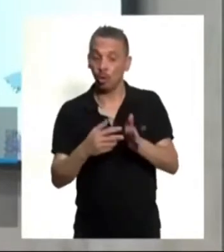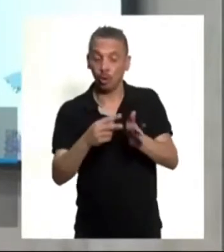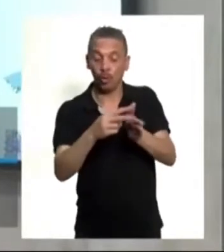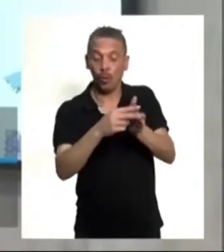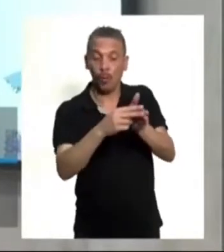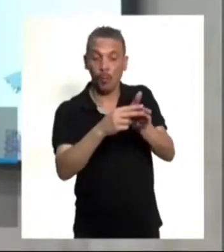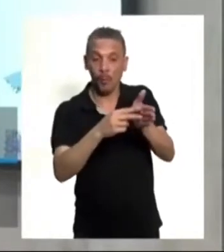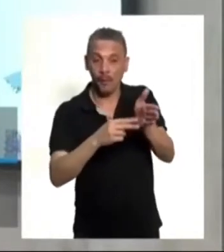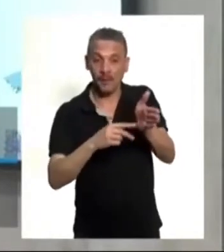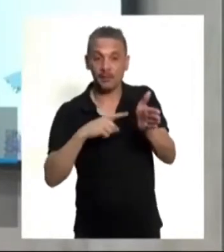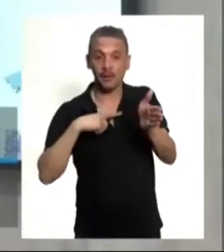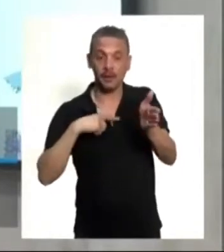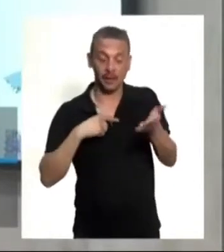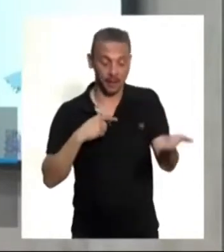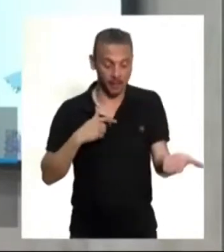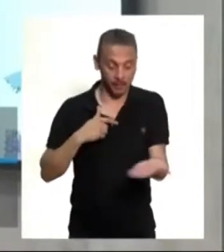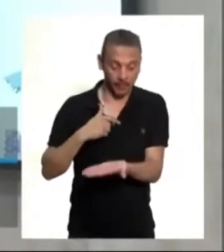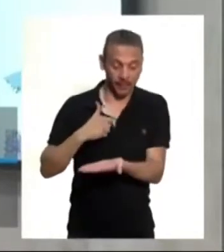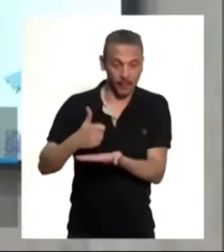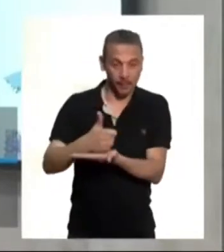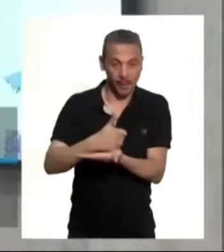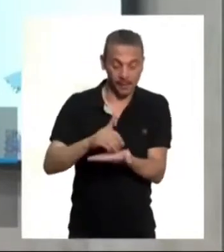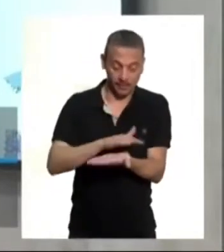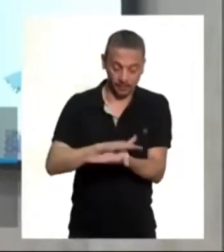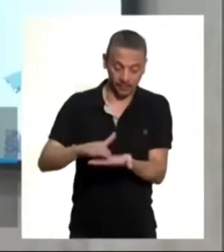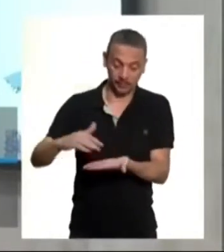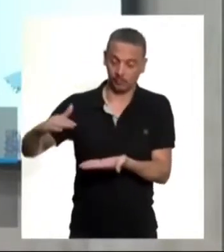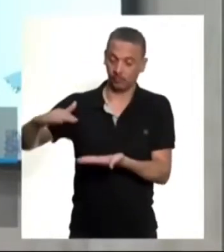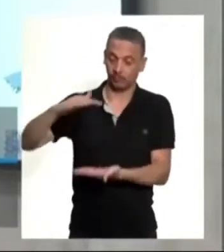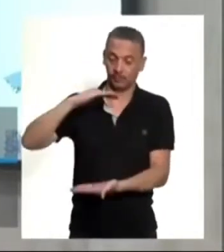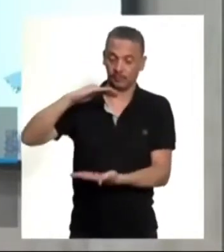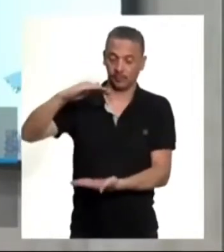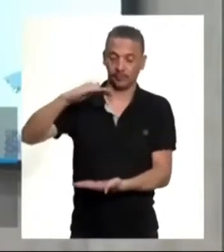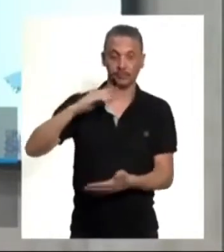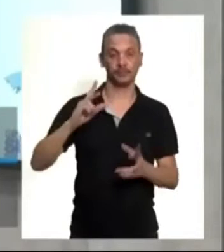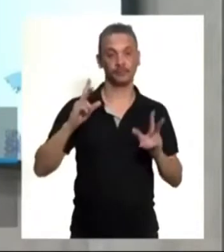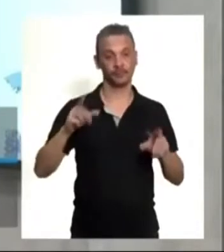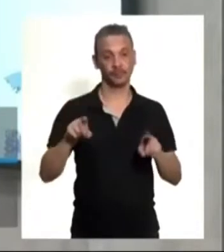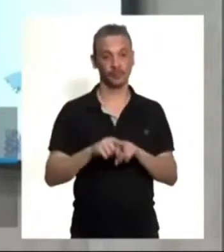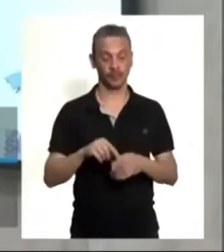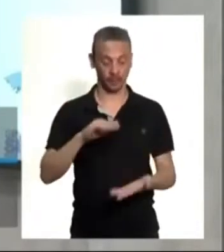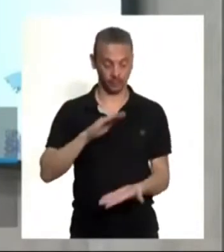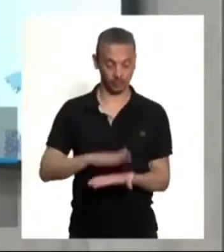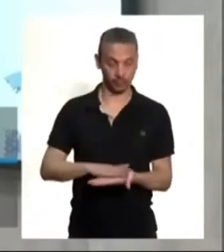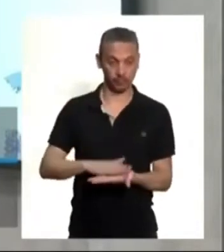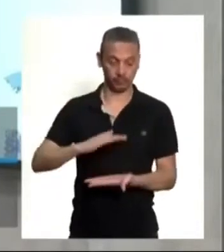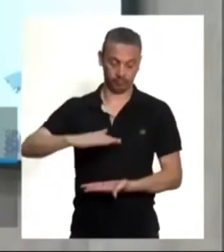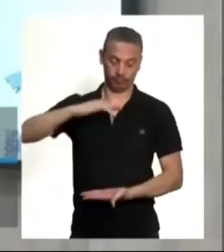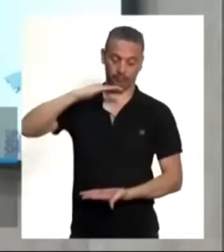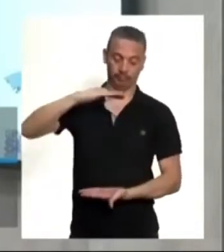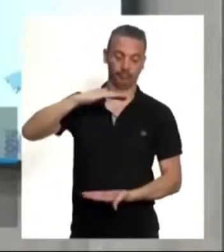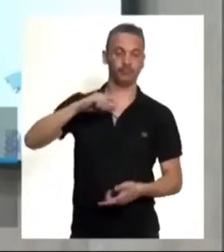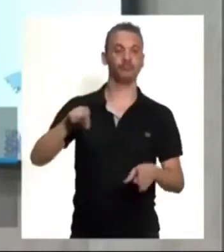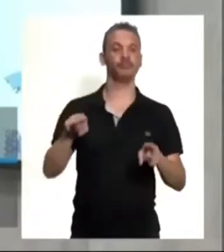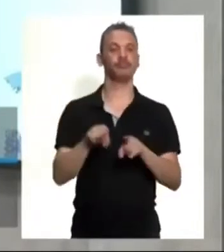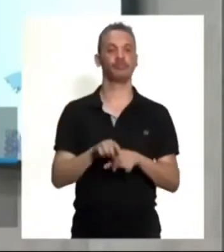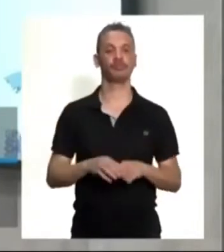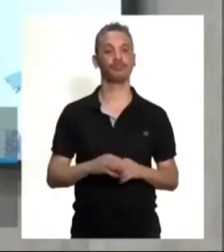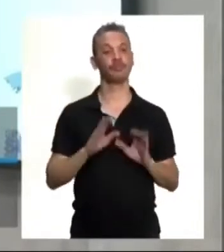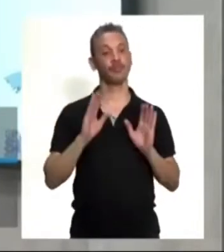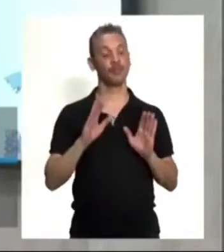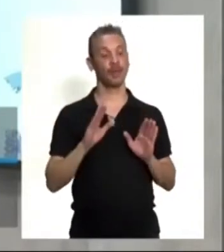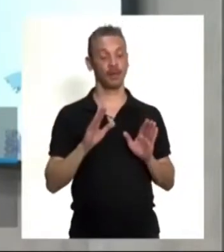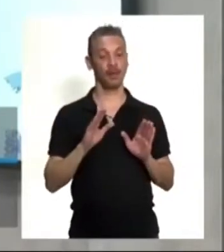duas bases, elas são idênticas e ficam em planos paralelos. Um no chão, outro no teto. Então, se eu te pedir a